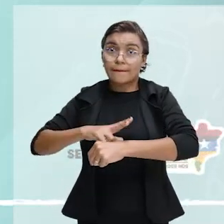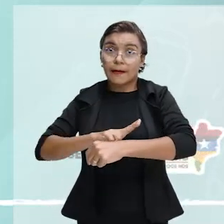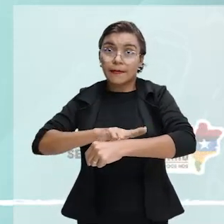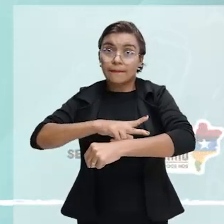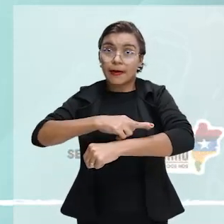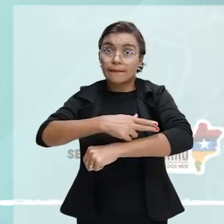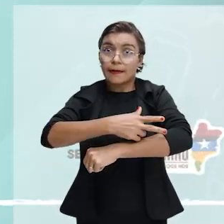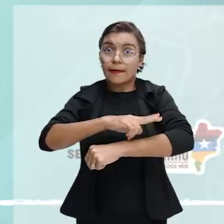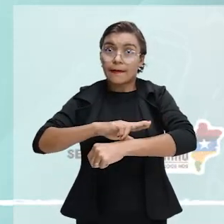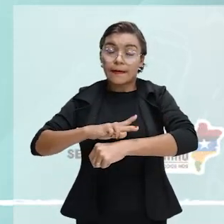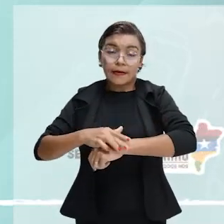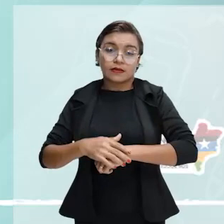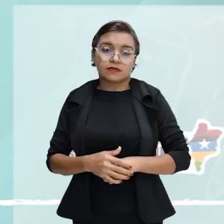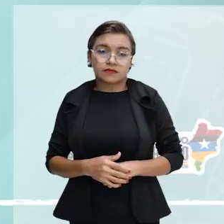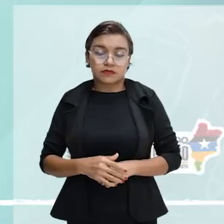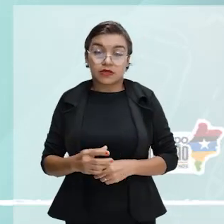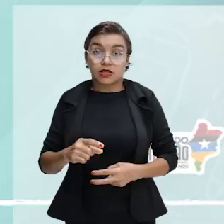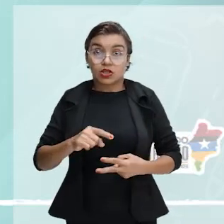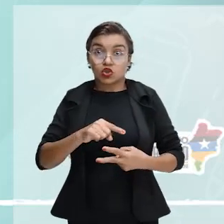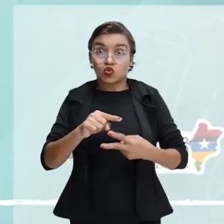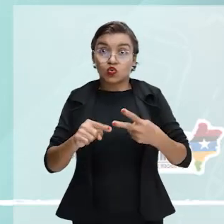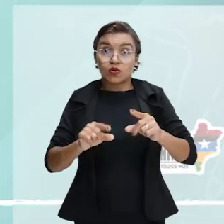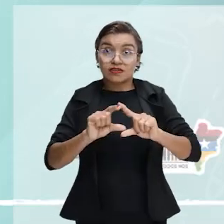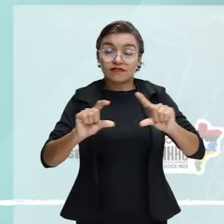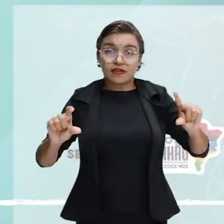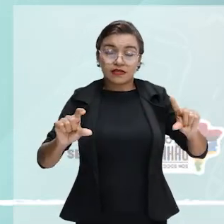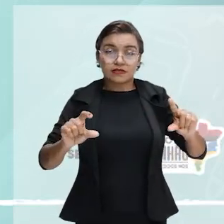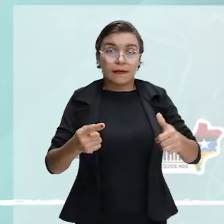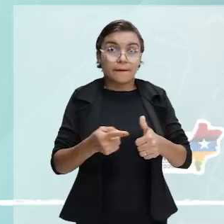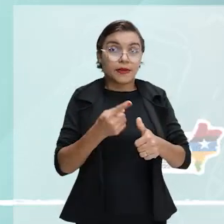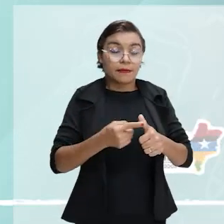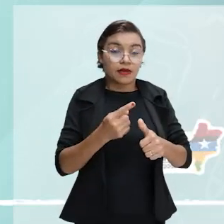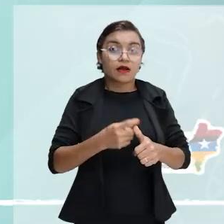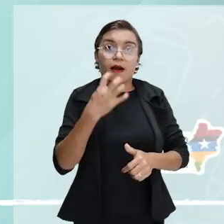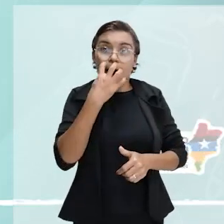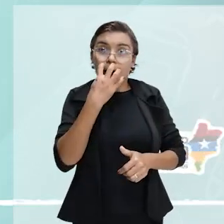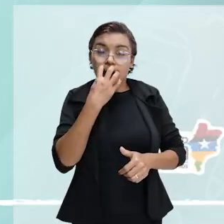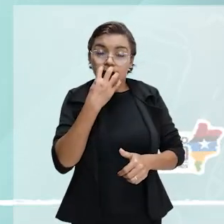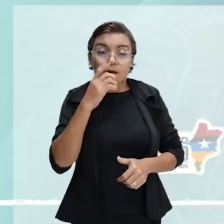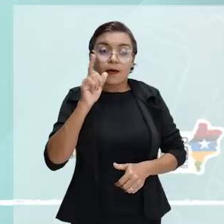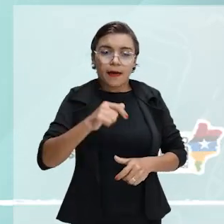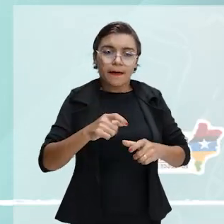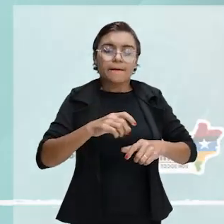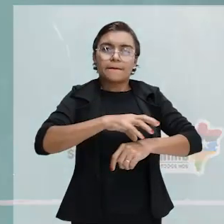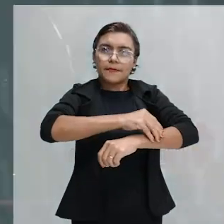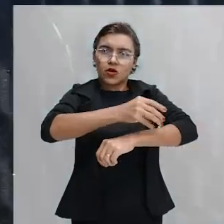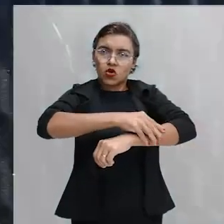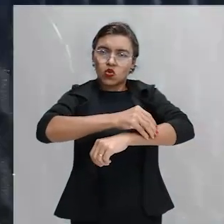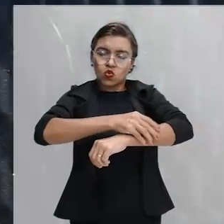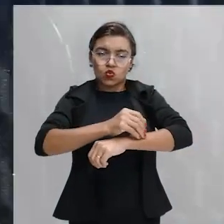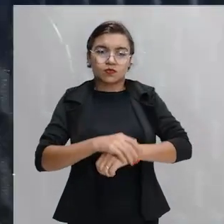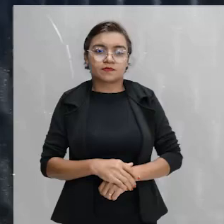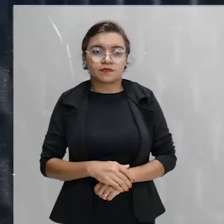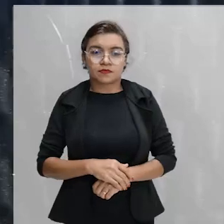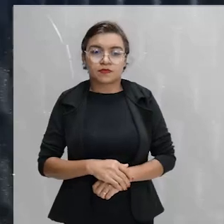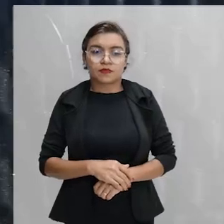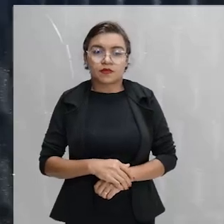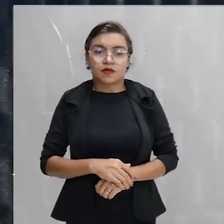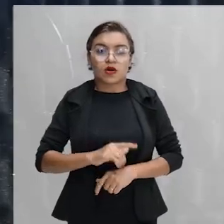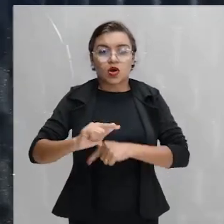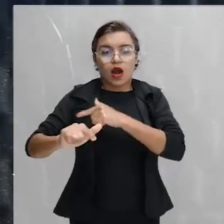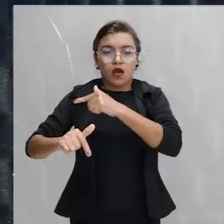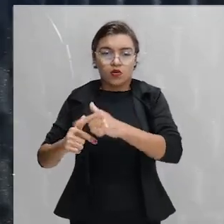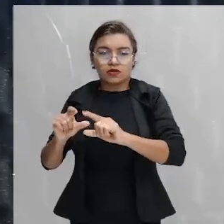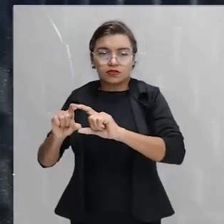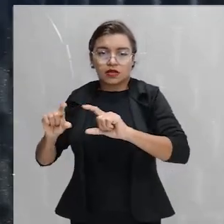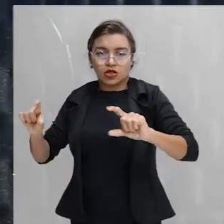duas orações. Os cachorros são peludos. Os cachorros foram tosados. Agora, eu vou juntar as orações para transformar num